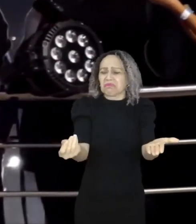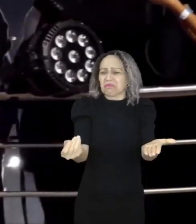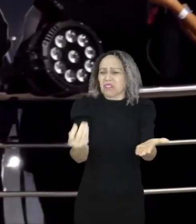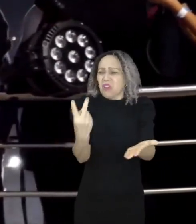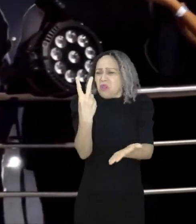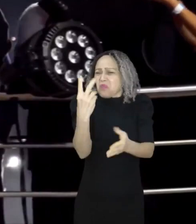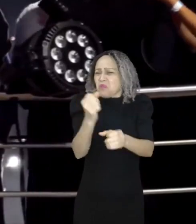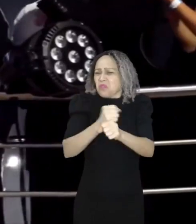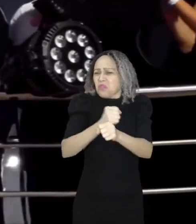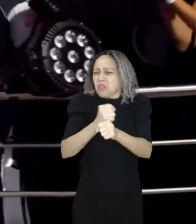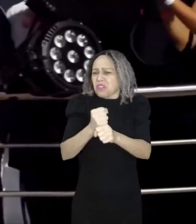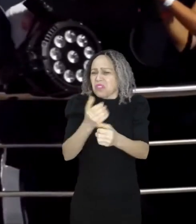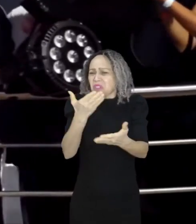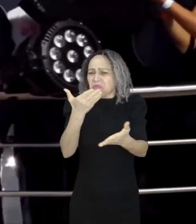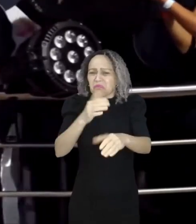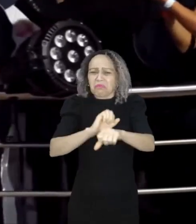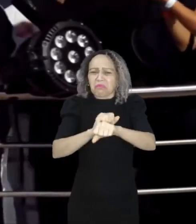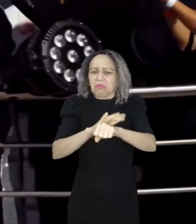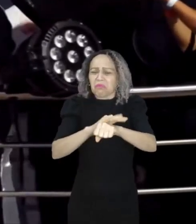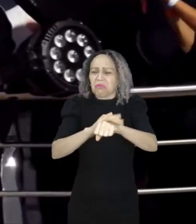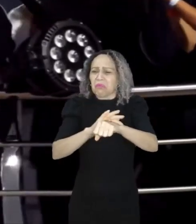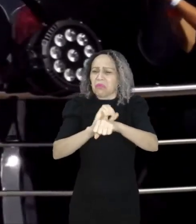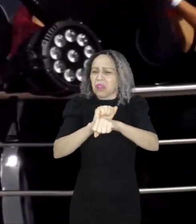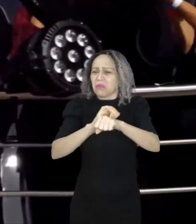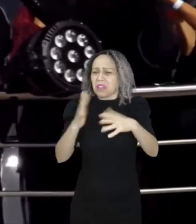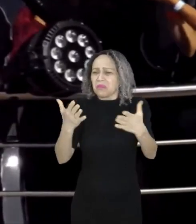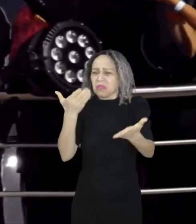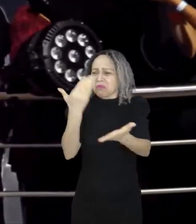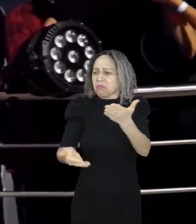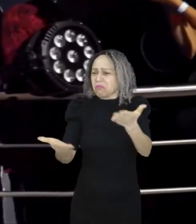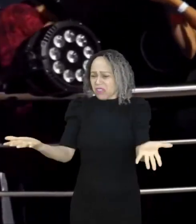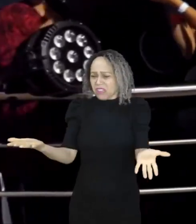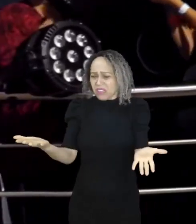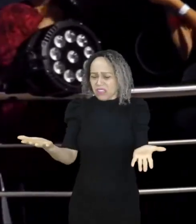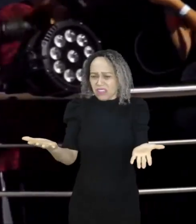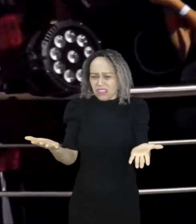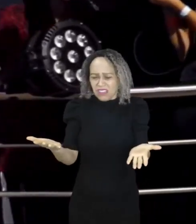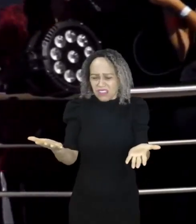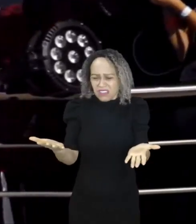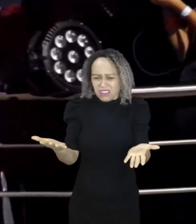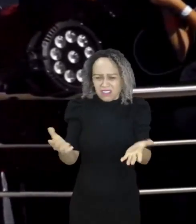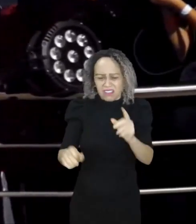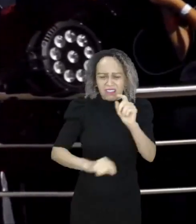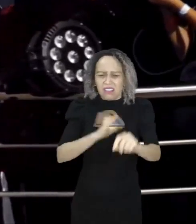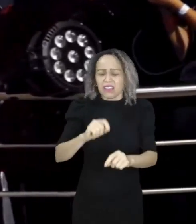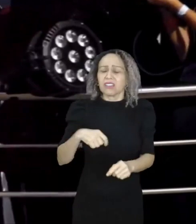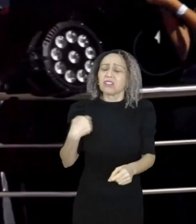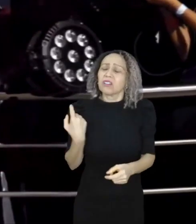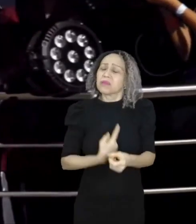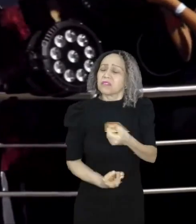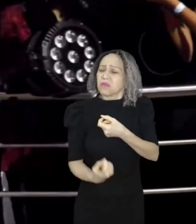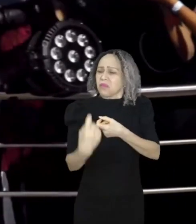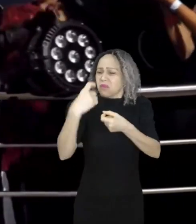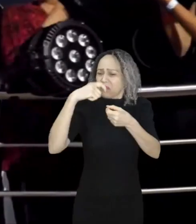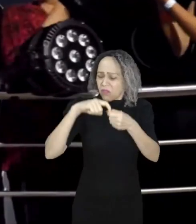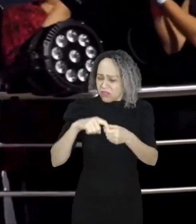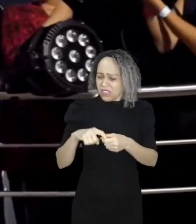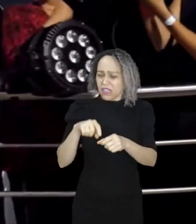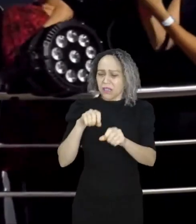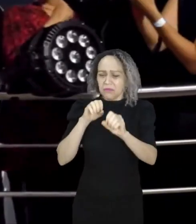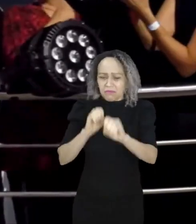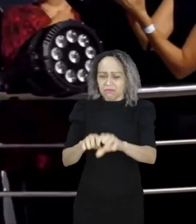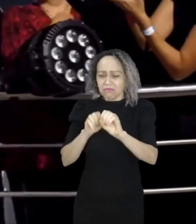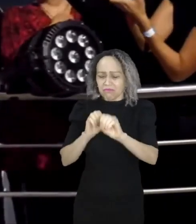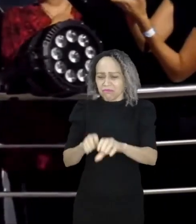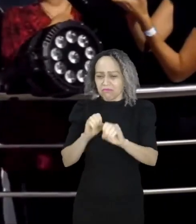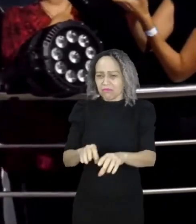com a pandemia e nós precisamos fazer um mutirão para tentar reeducar essas crianças para eles